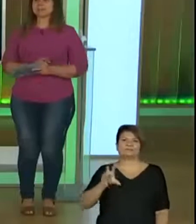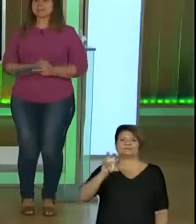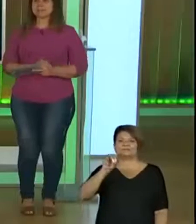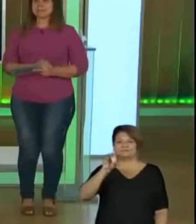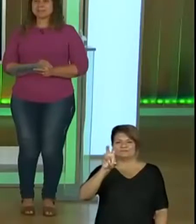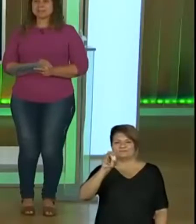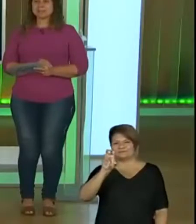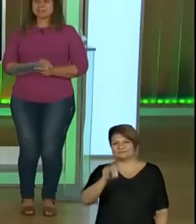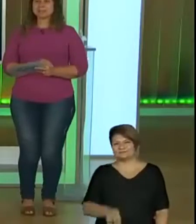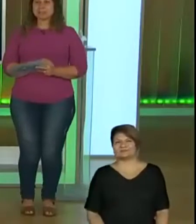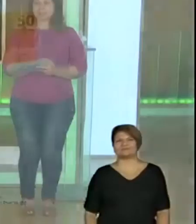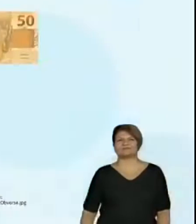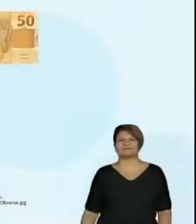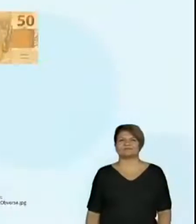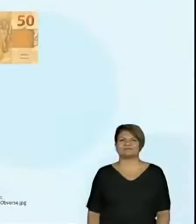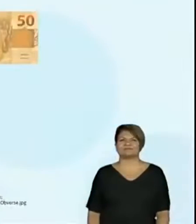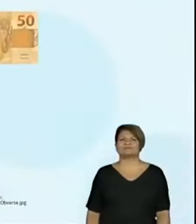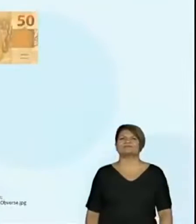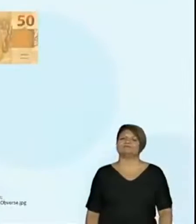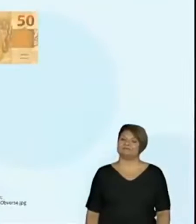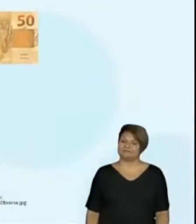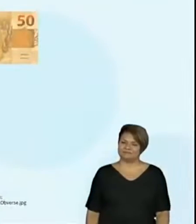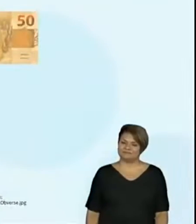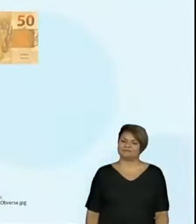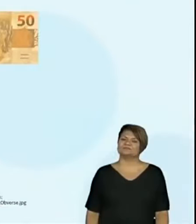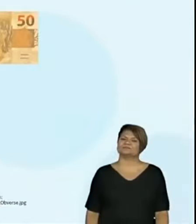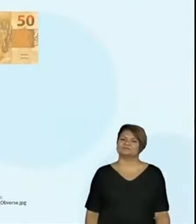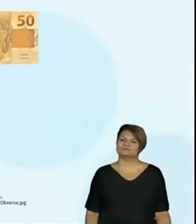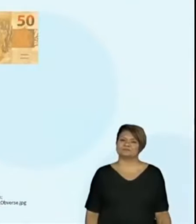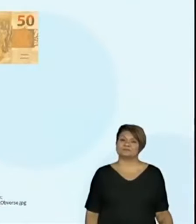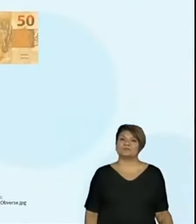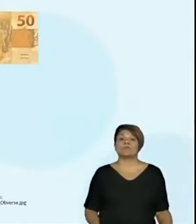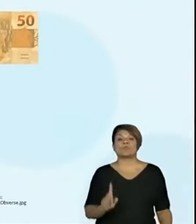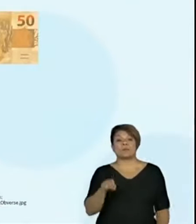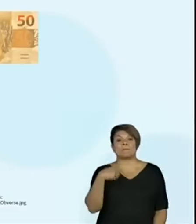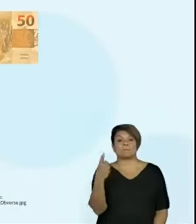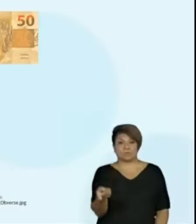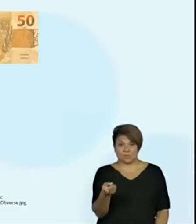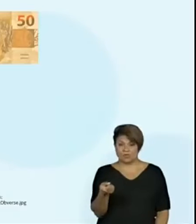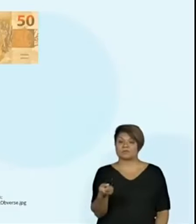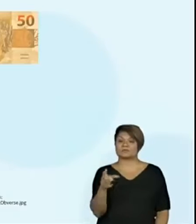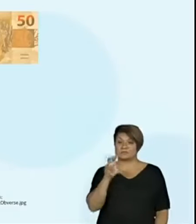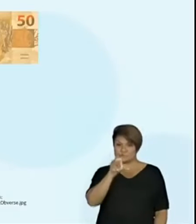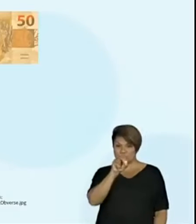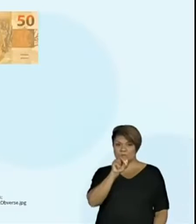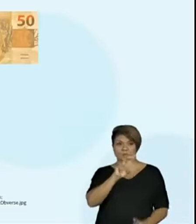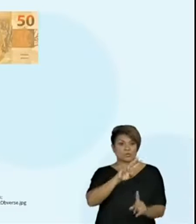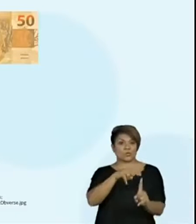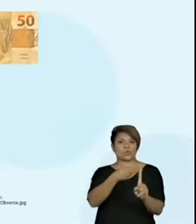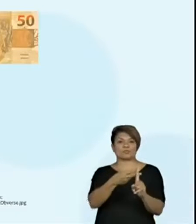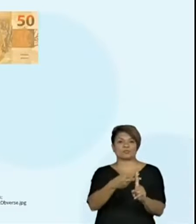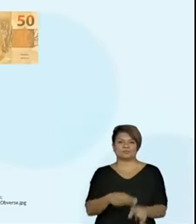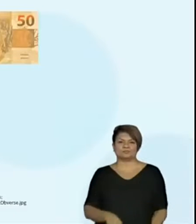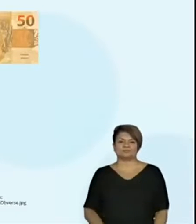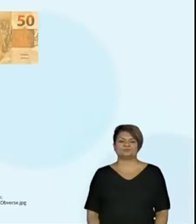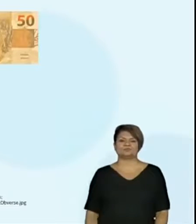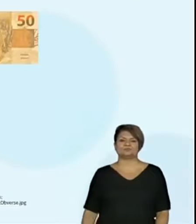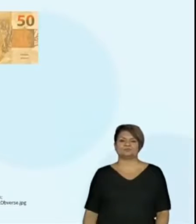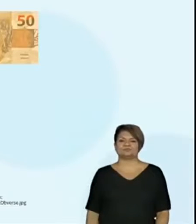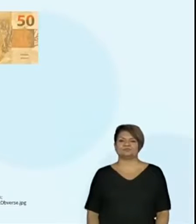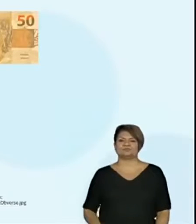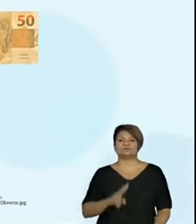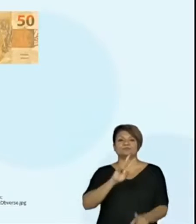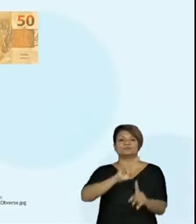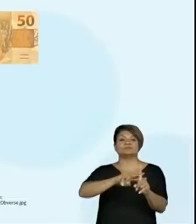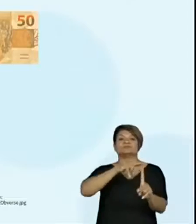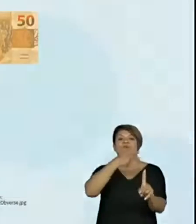professora. Olha lá, vamos pôr a nota de 50. 50. E a próxima nota é o dobro de 50. Já vou pensar numa outra